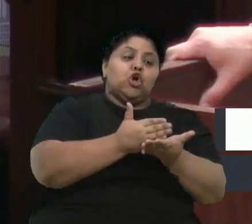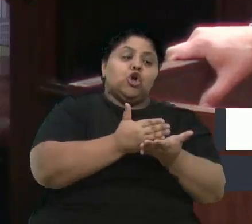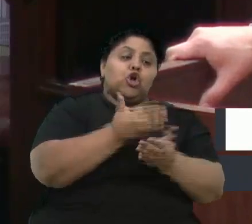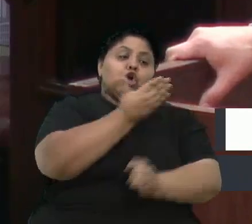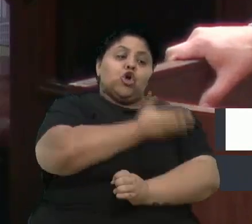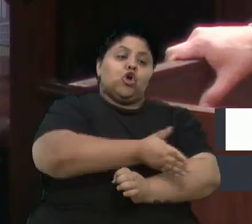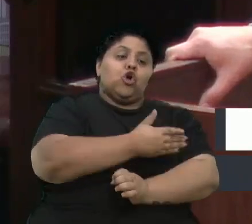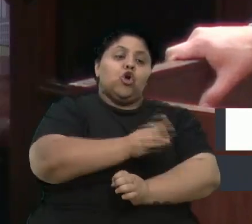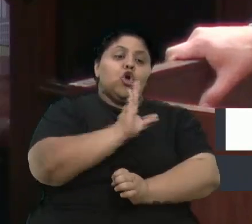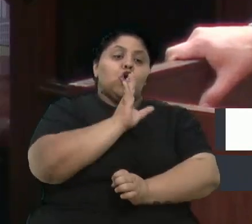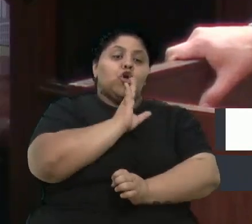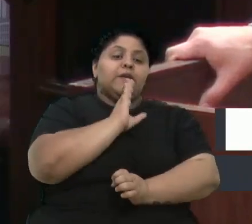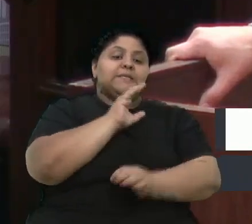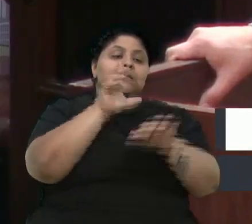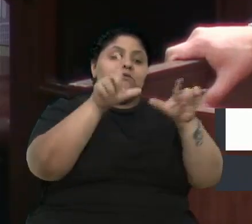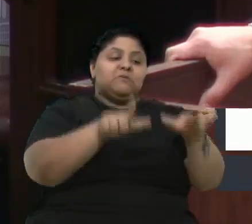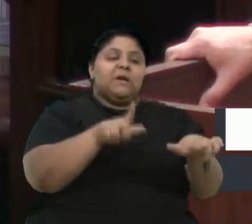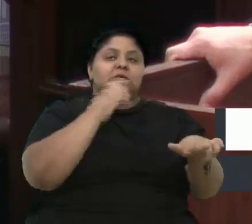esse espaço.